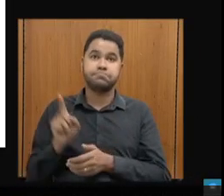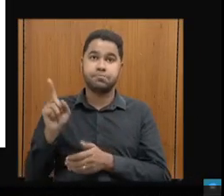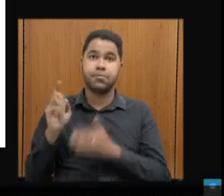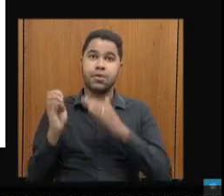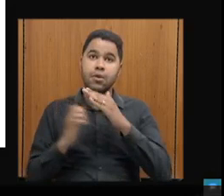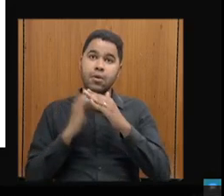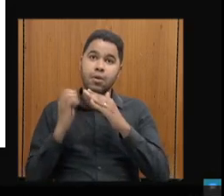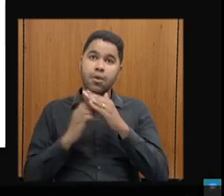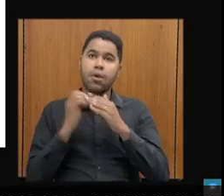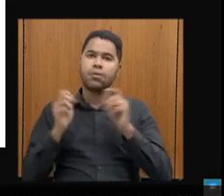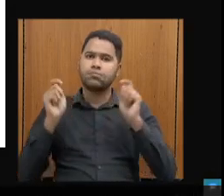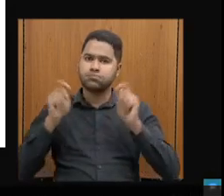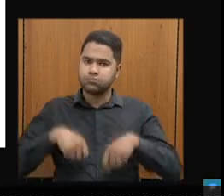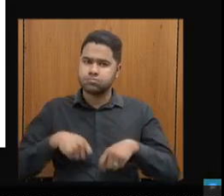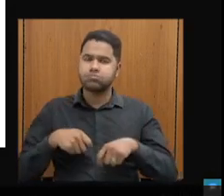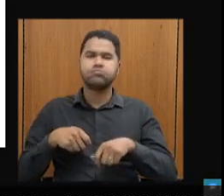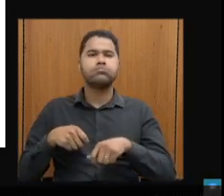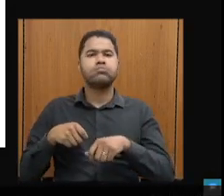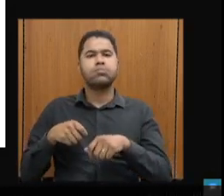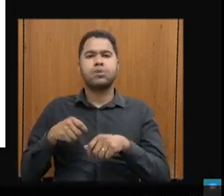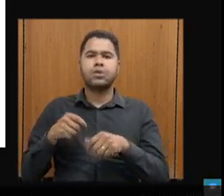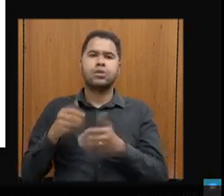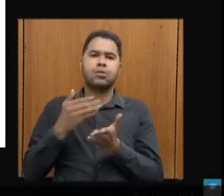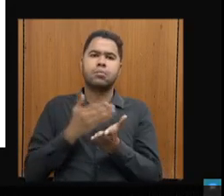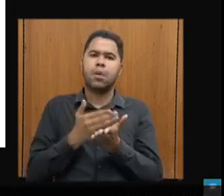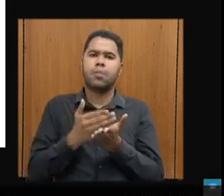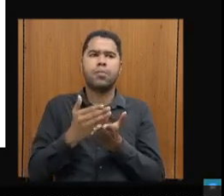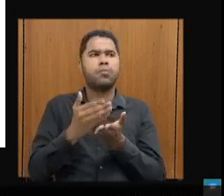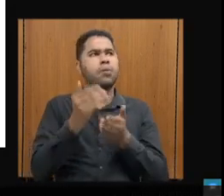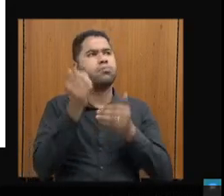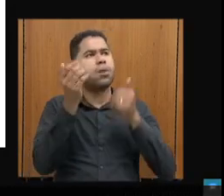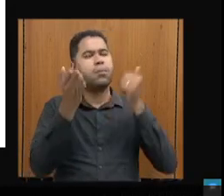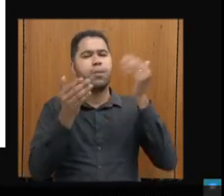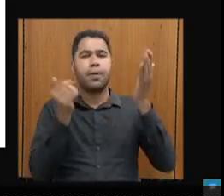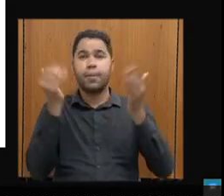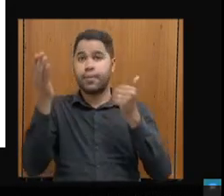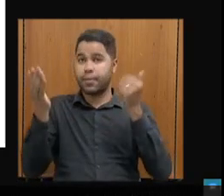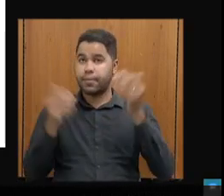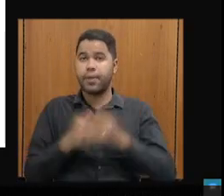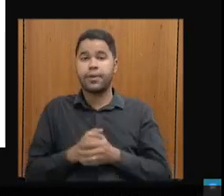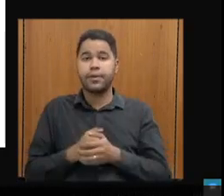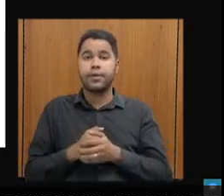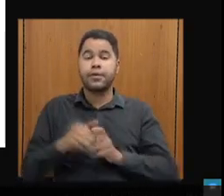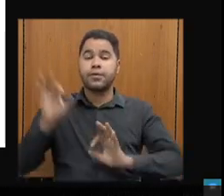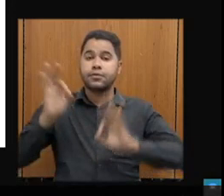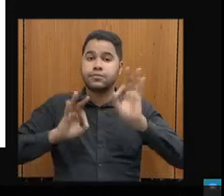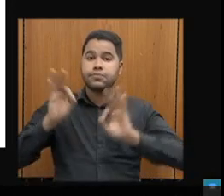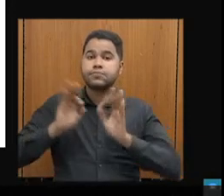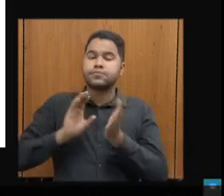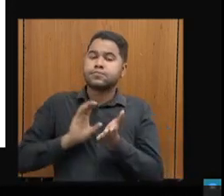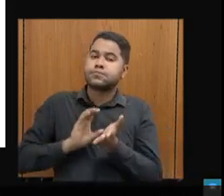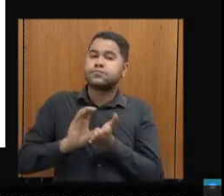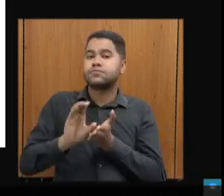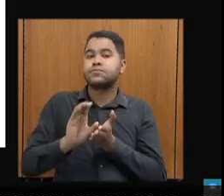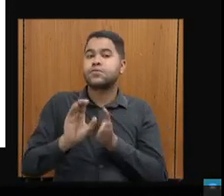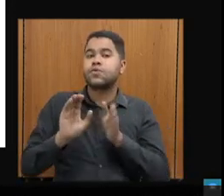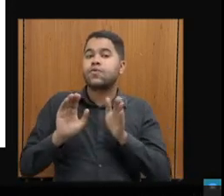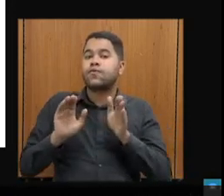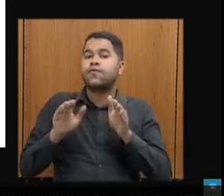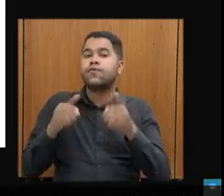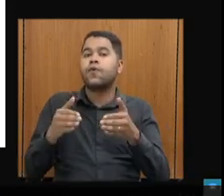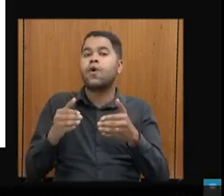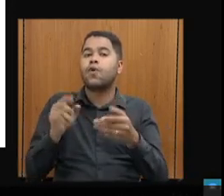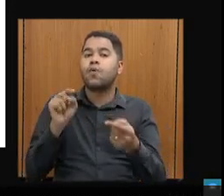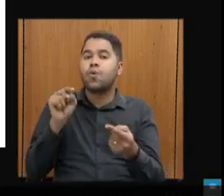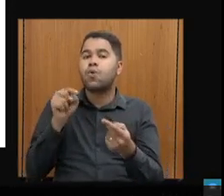tem é totais condições de acessar crédito Verde pelo mundo afora Oi e esse plano de investimentos obviamente Visa o que